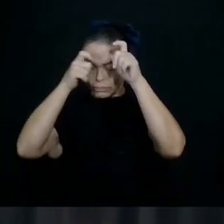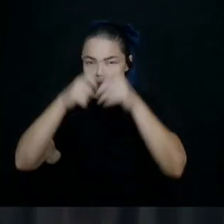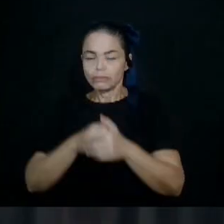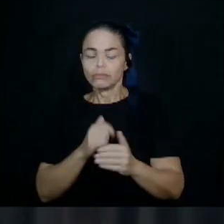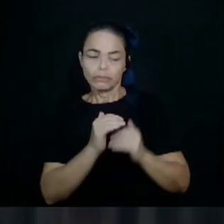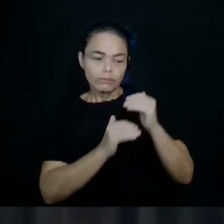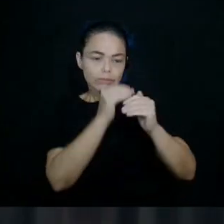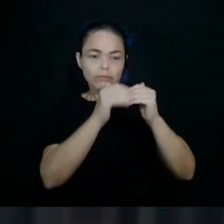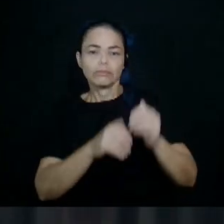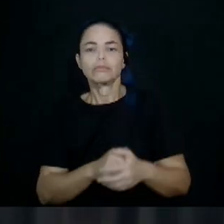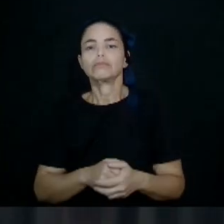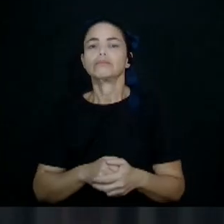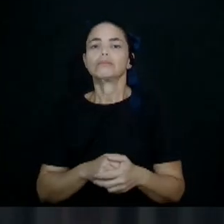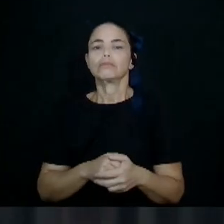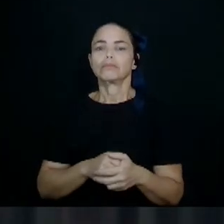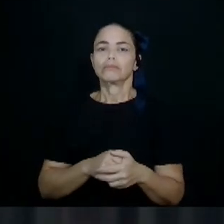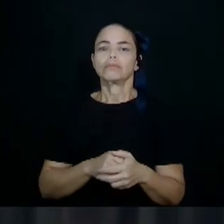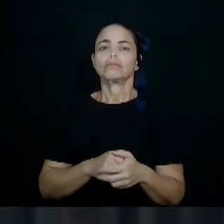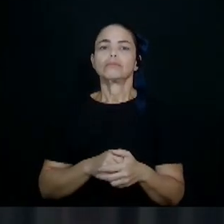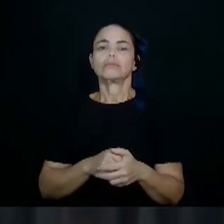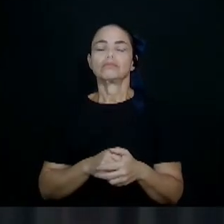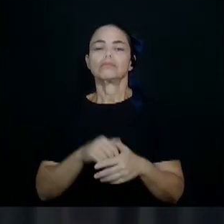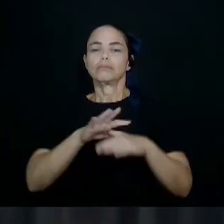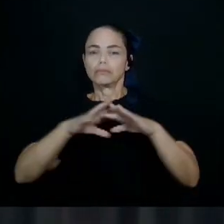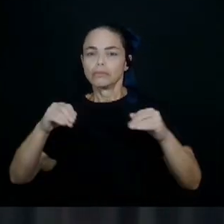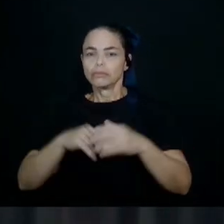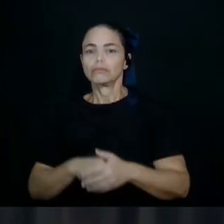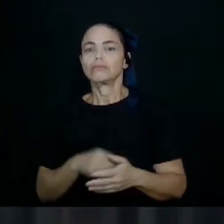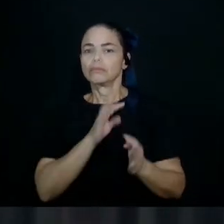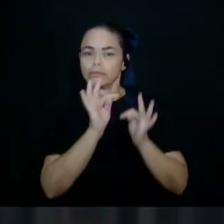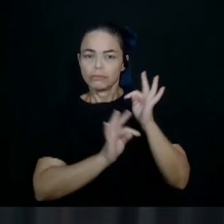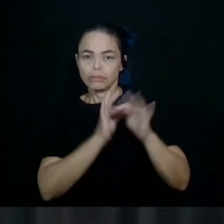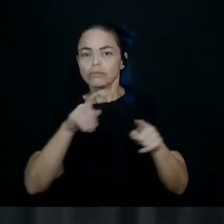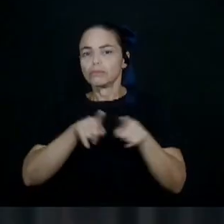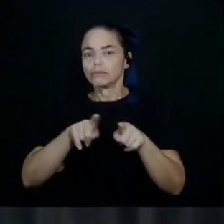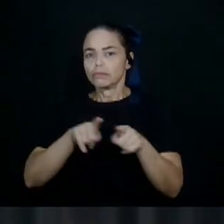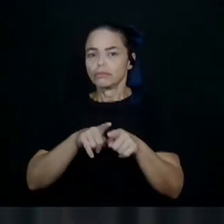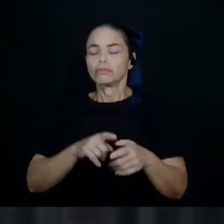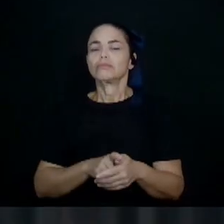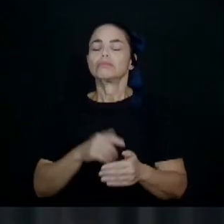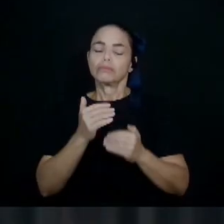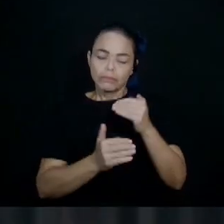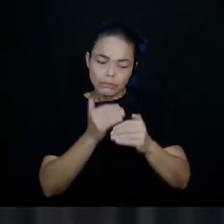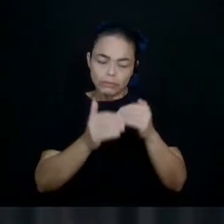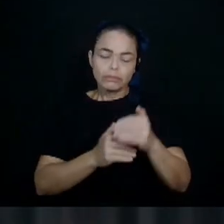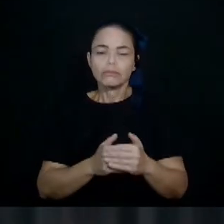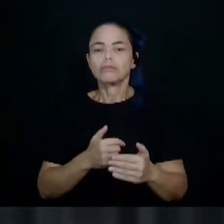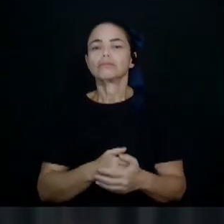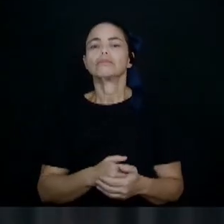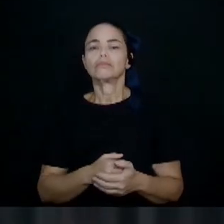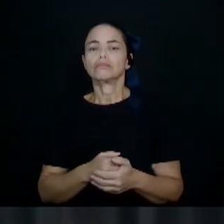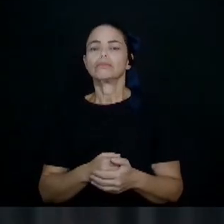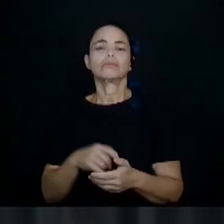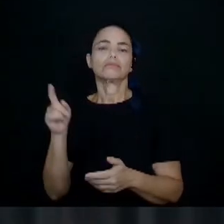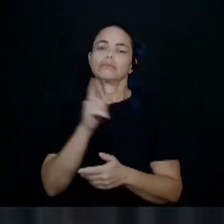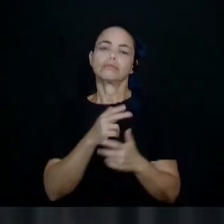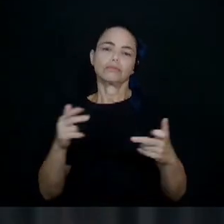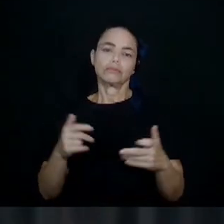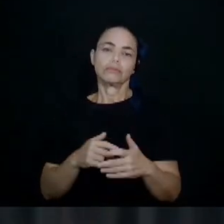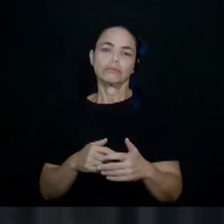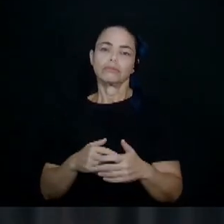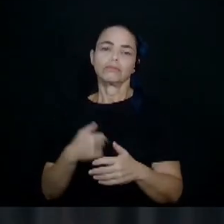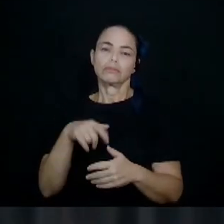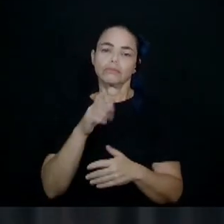desenvolvendo, a cura, né, o tratamento, ele também vai lentamente ali se desenvolvendo. Não é uma coisa que, vou ali hoje